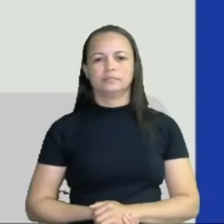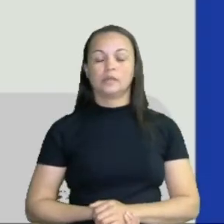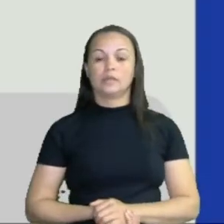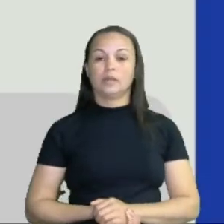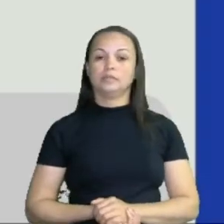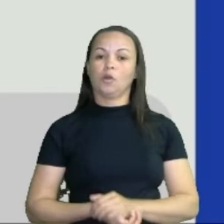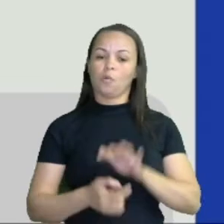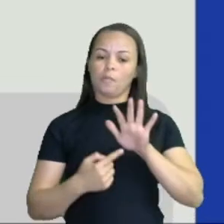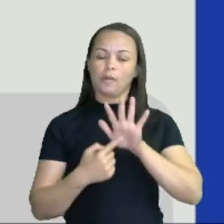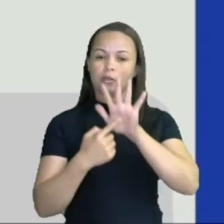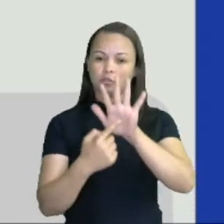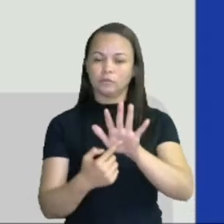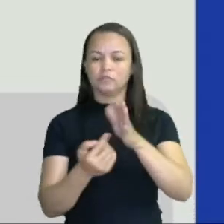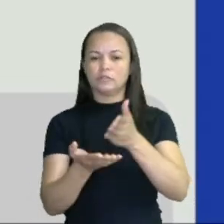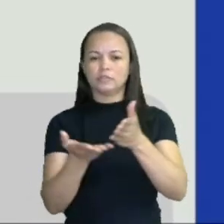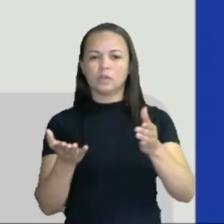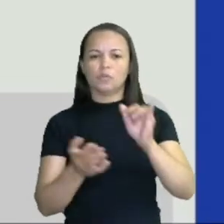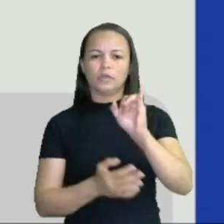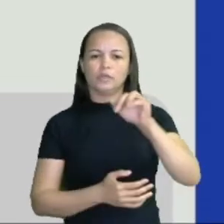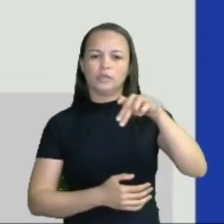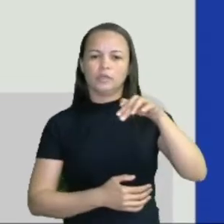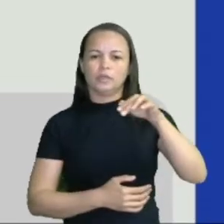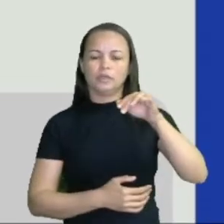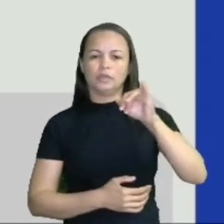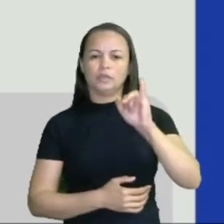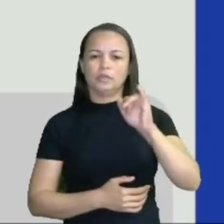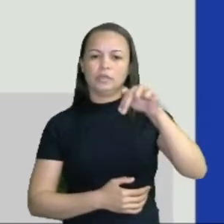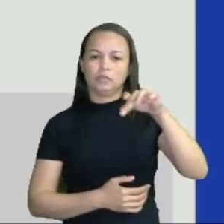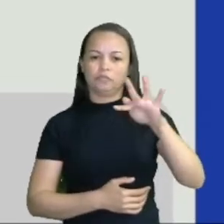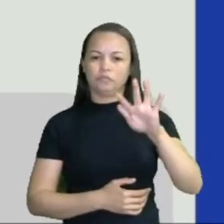Trouxe aqui mais um infográfico para a gente dar uma olhadinha.